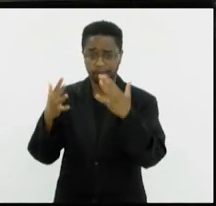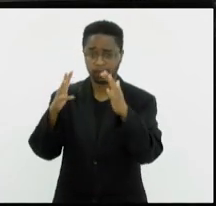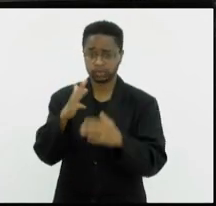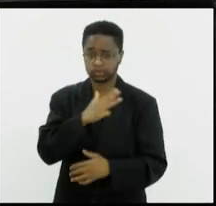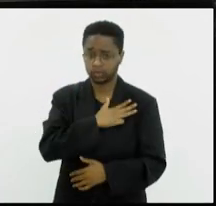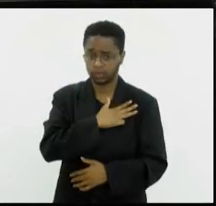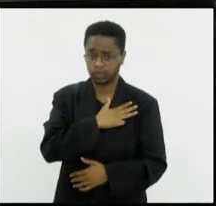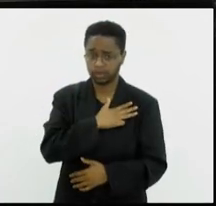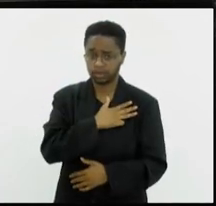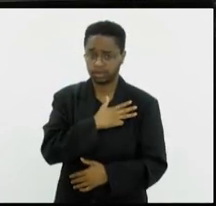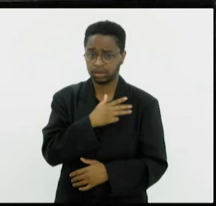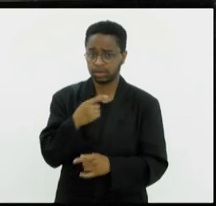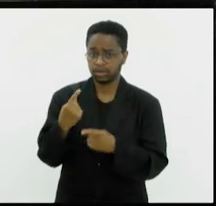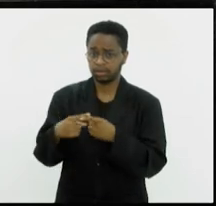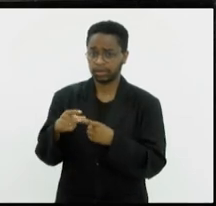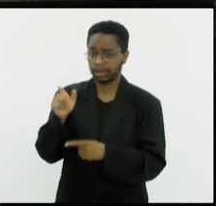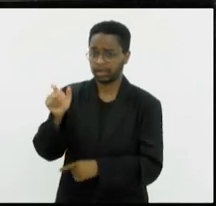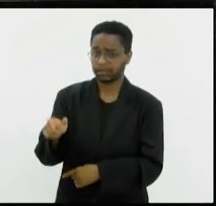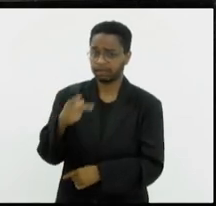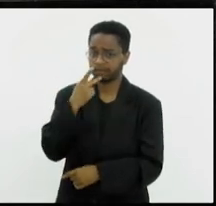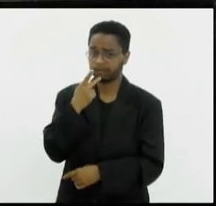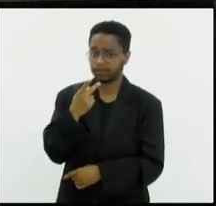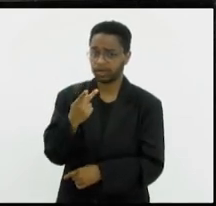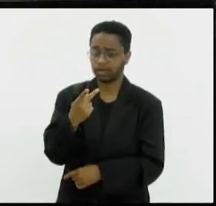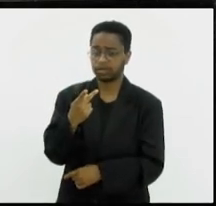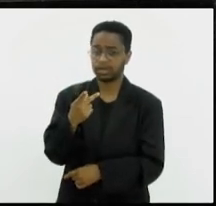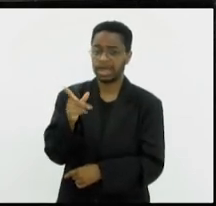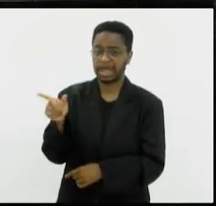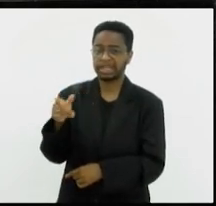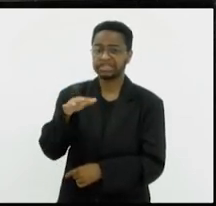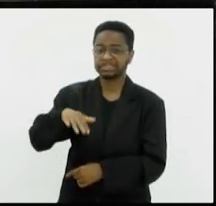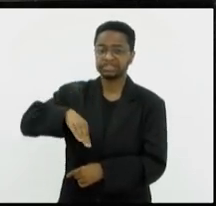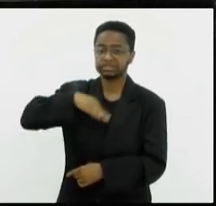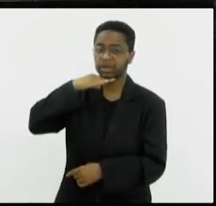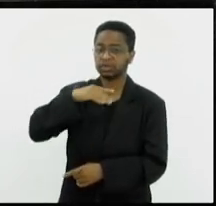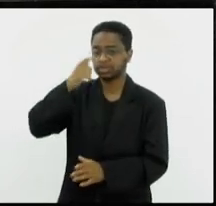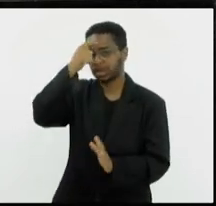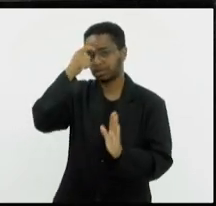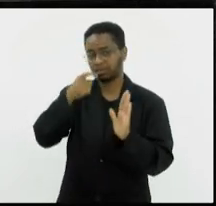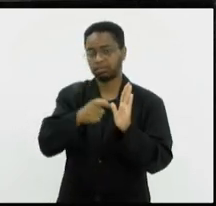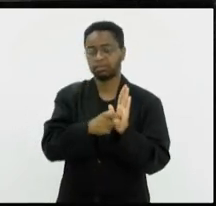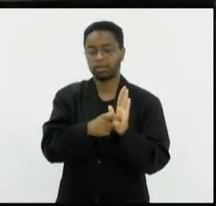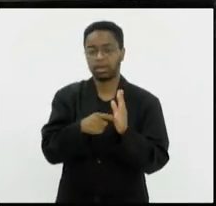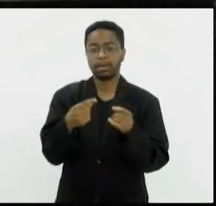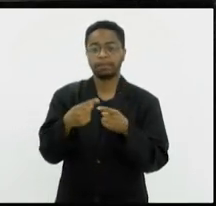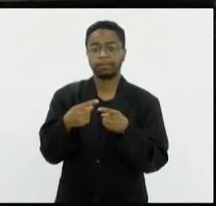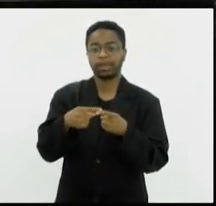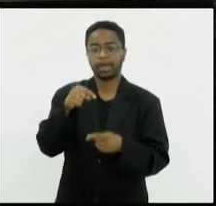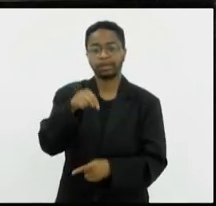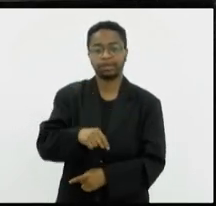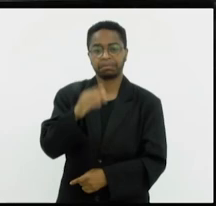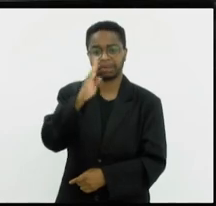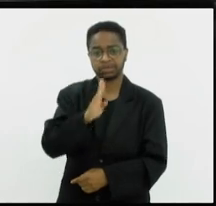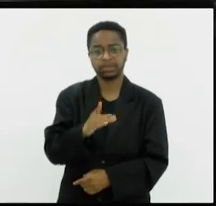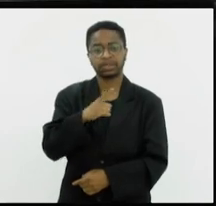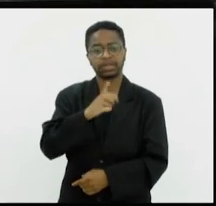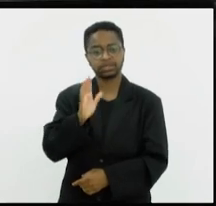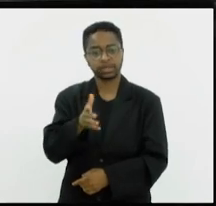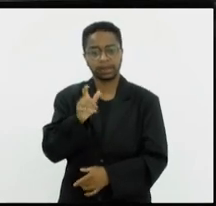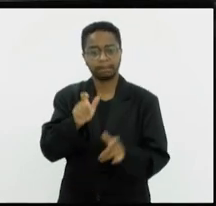Lula porque disse que estava de saco cheio da Inteligência Artificial e que o Brasil já tinha muita gente